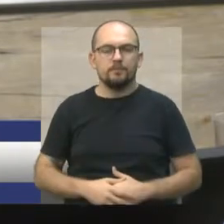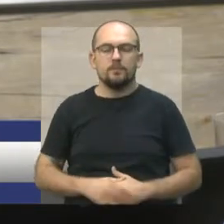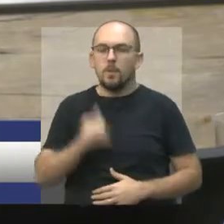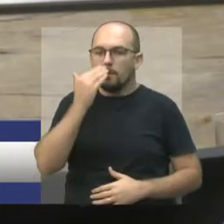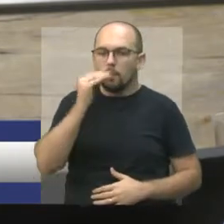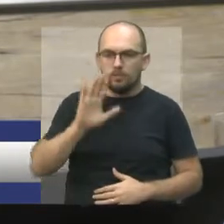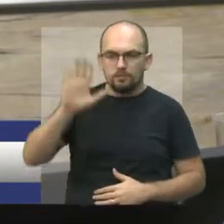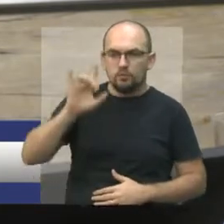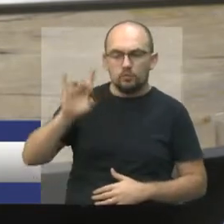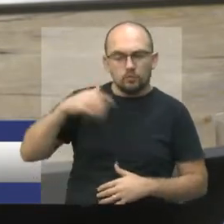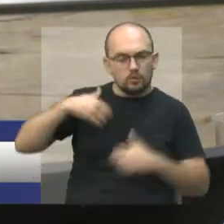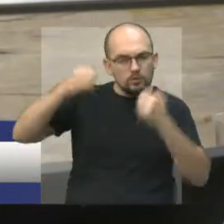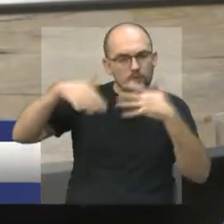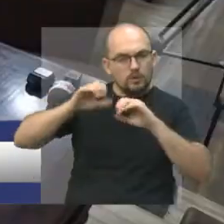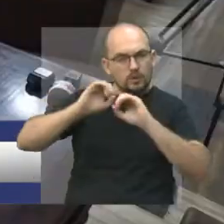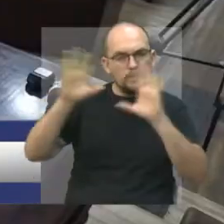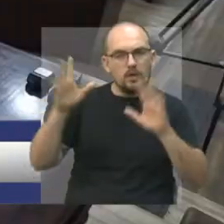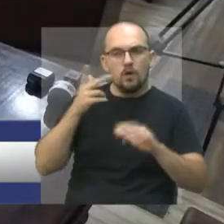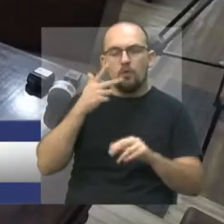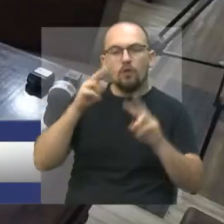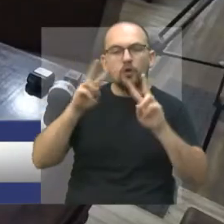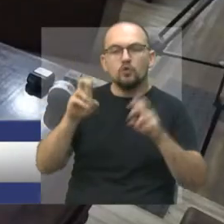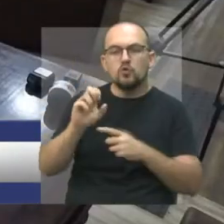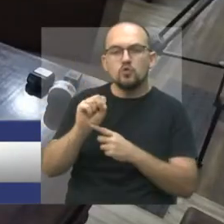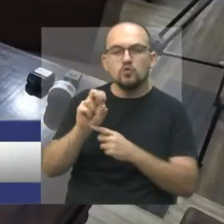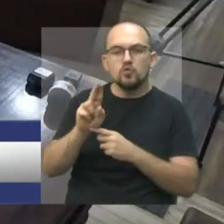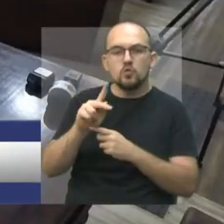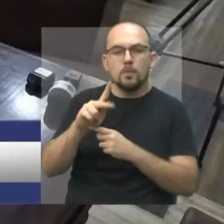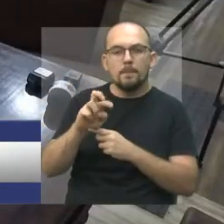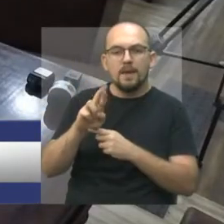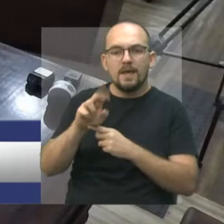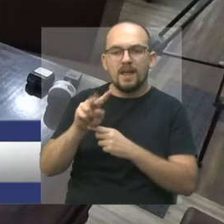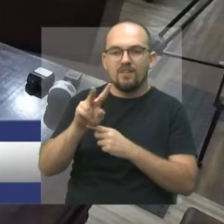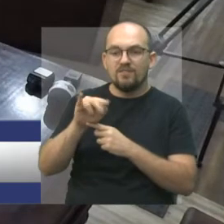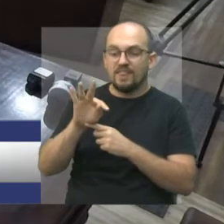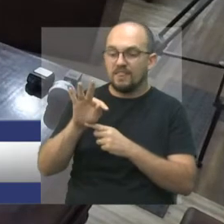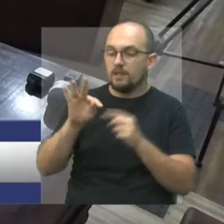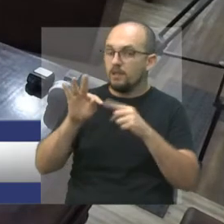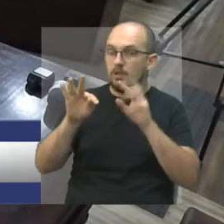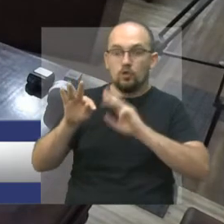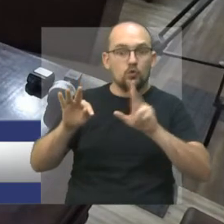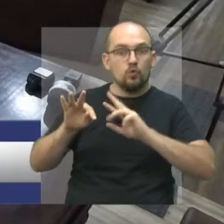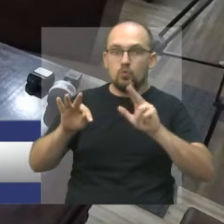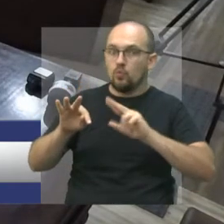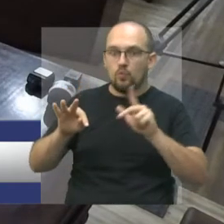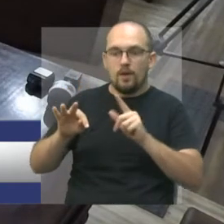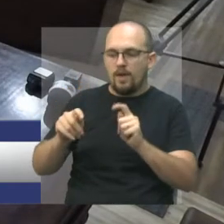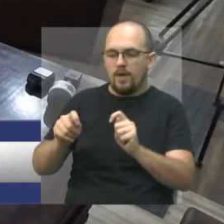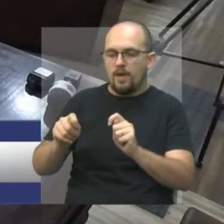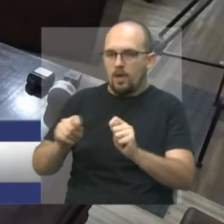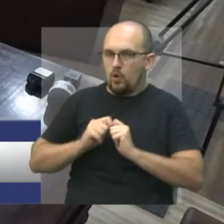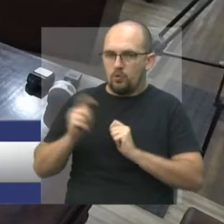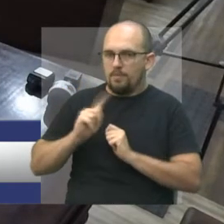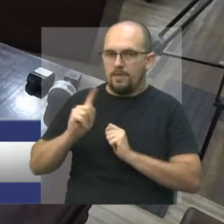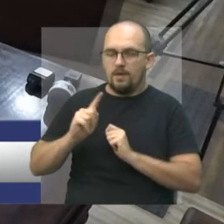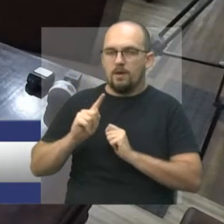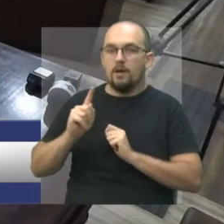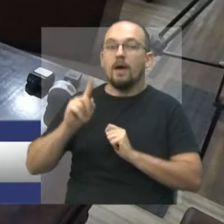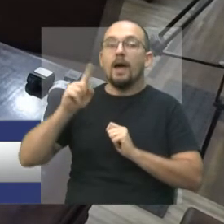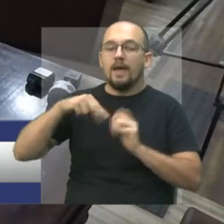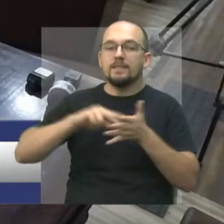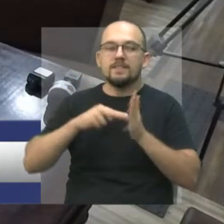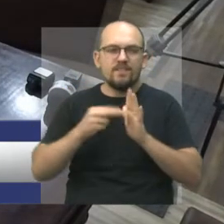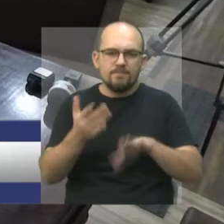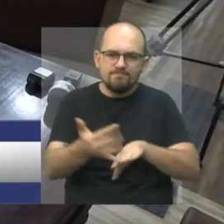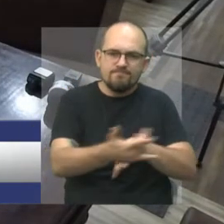senhor presidente, quando eu falo de superávit, não é economia, é excesso de arrecadação. Então, 100